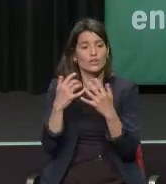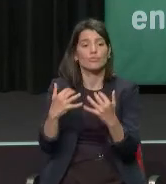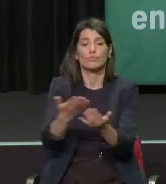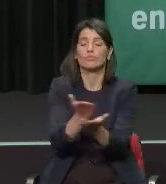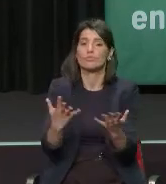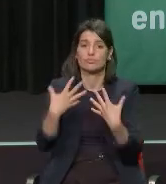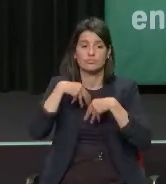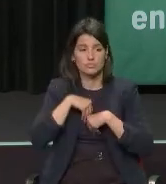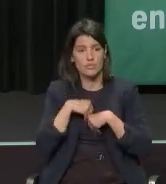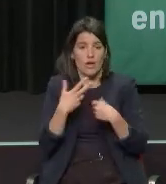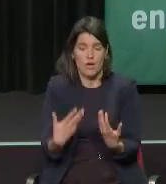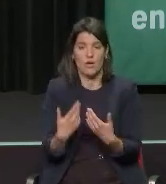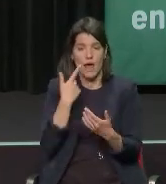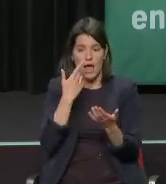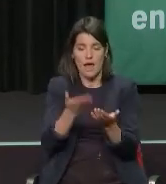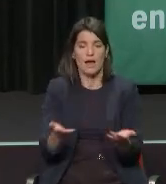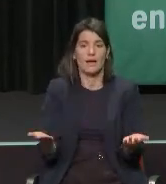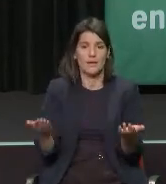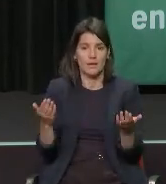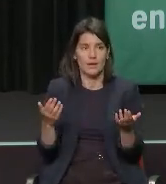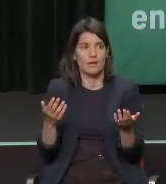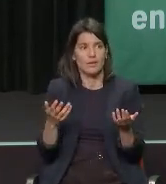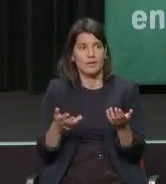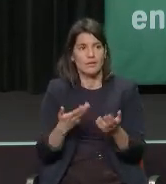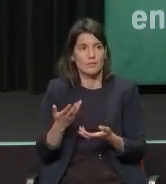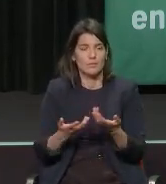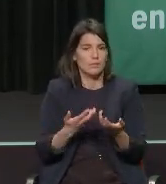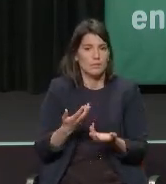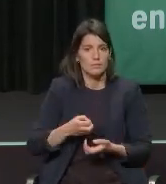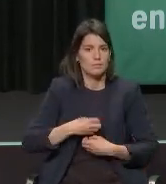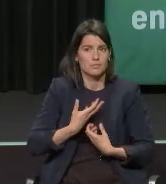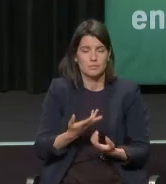Hoje em dia há um conjunto de expressões